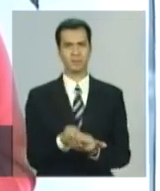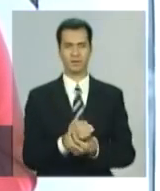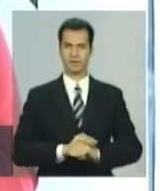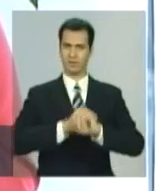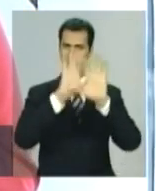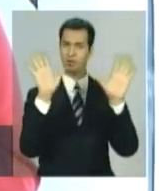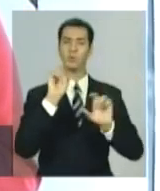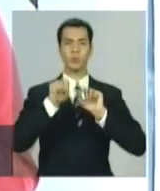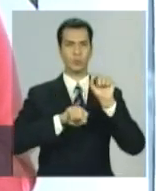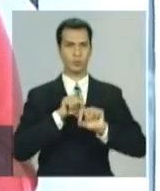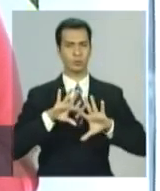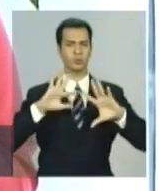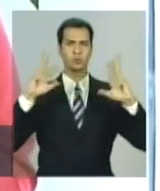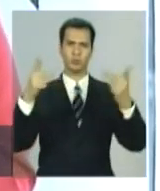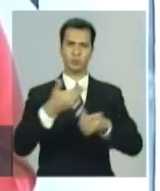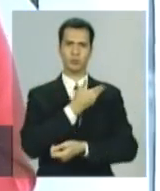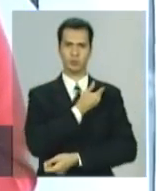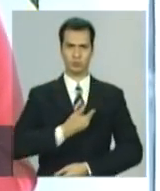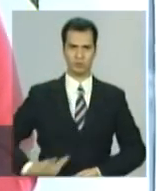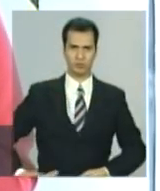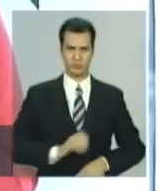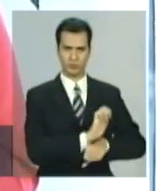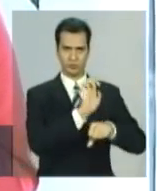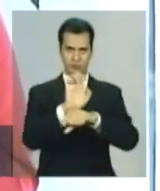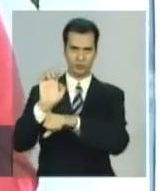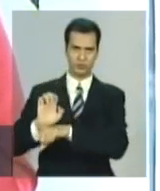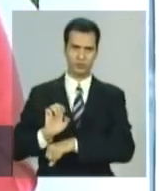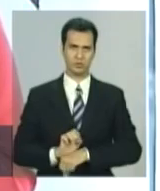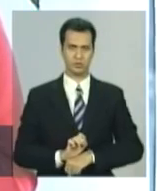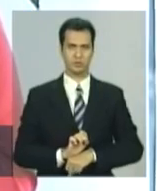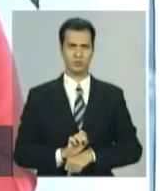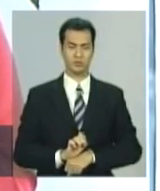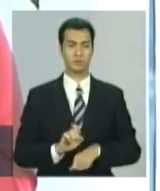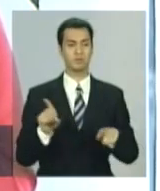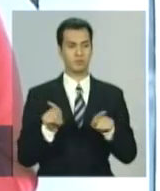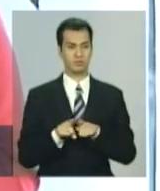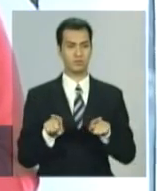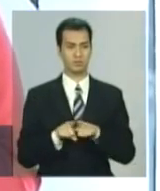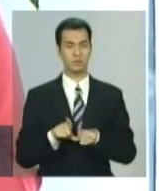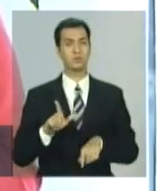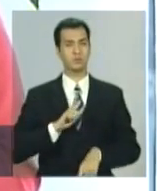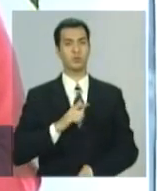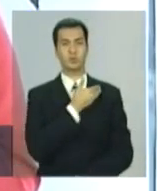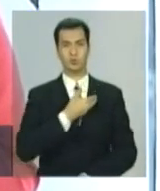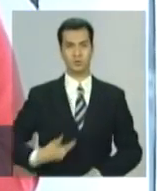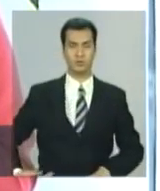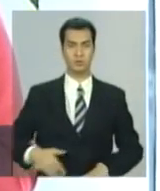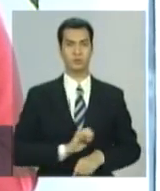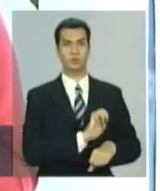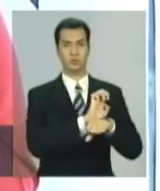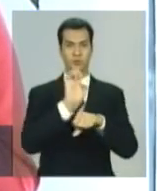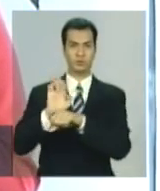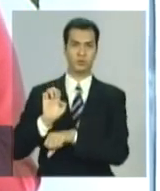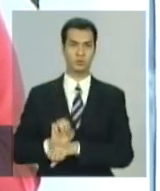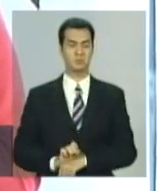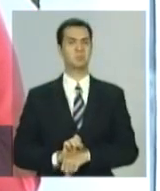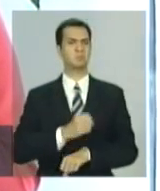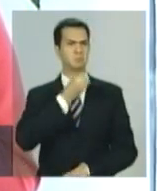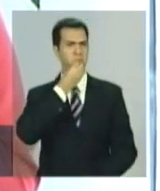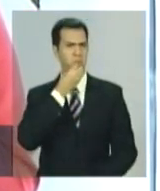os governadores, até porque também há que se reconhecer a qualidade dos governadores dos